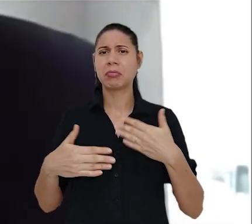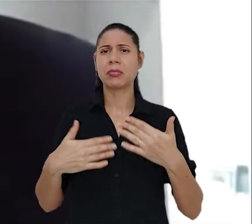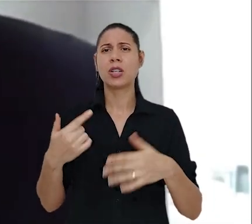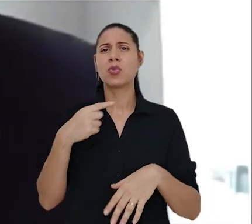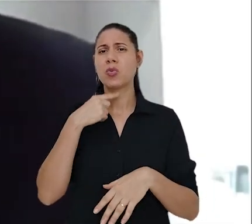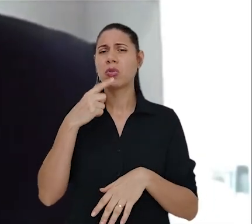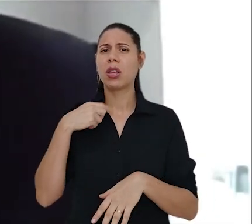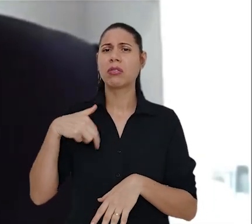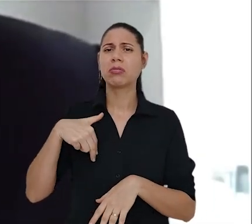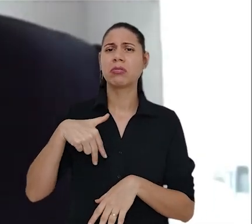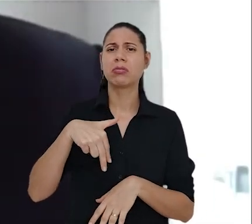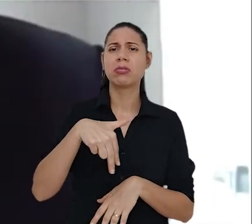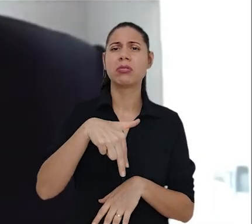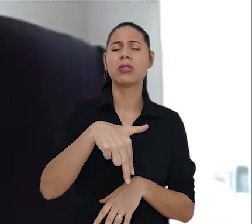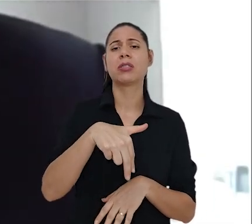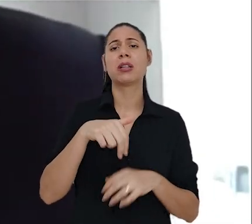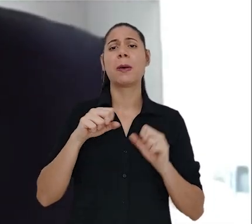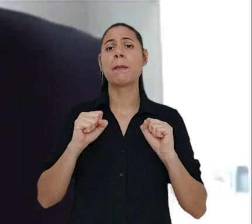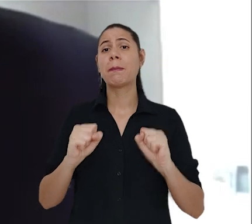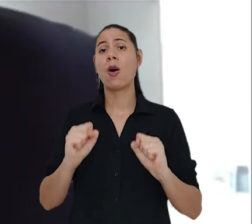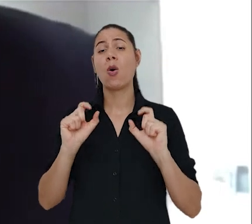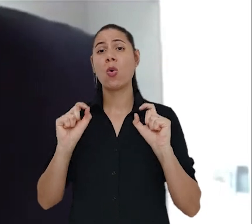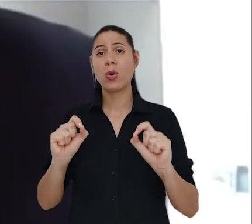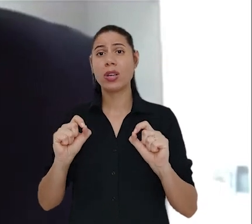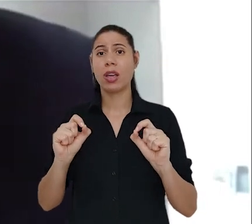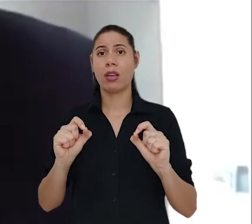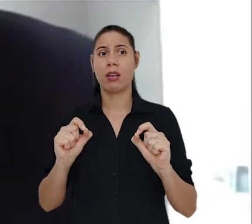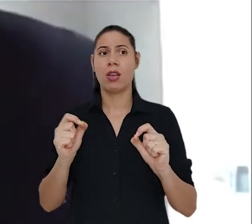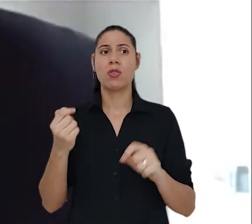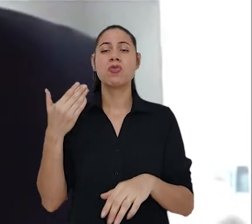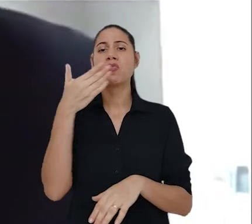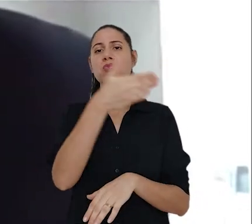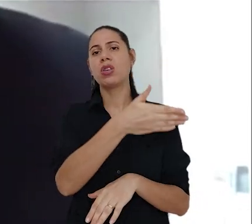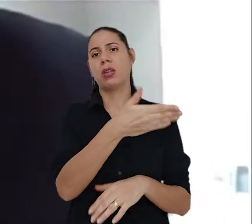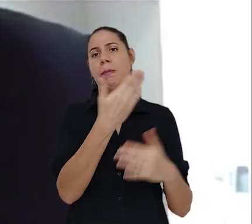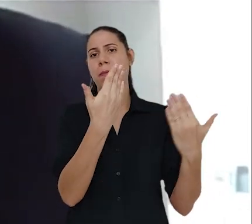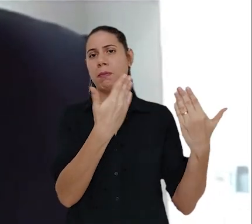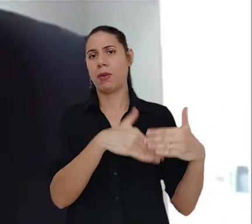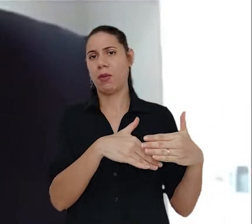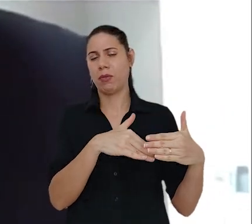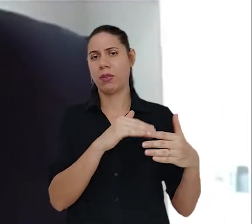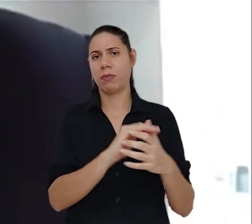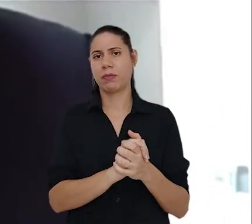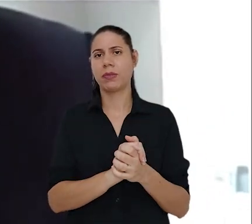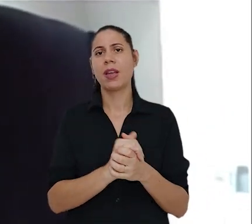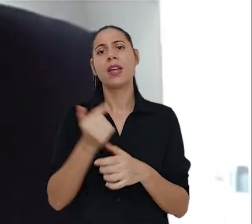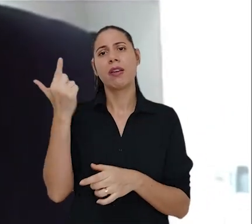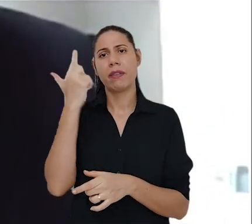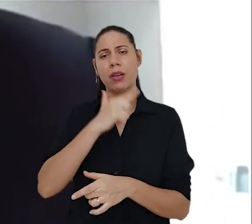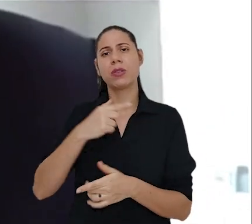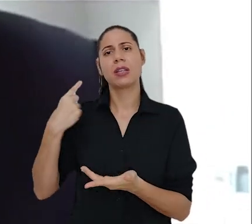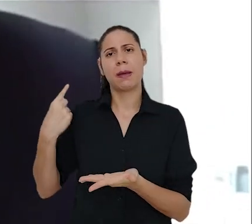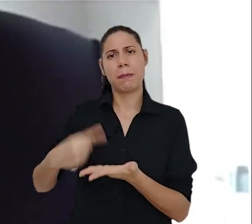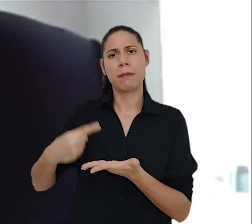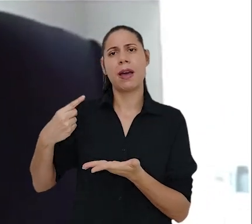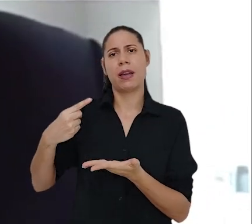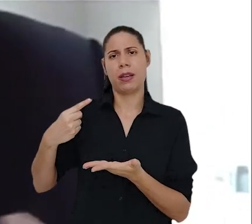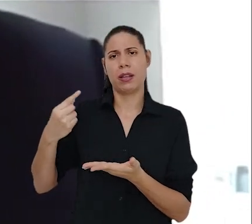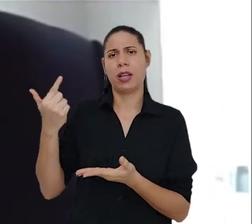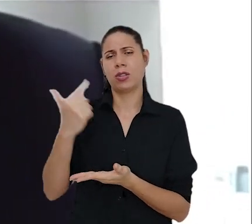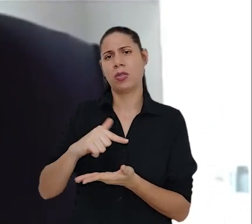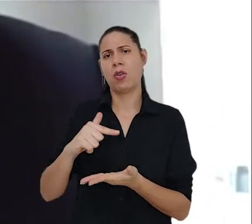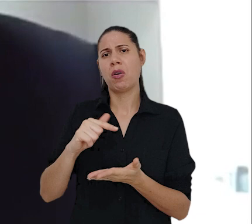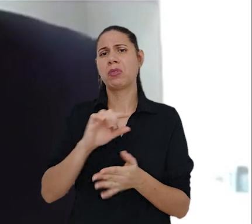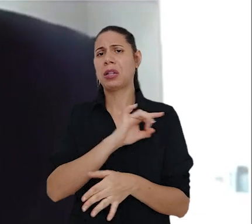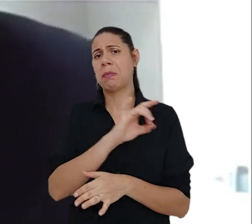a um lugar, pode impedir de comparecer a uma prova. E ela será remarcada dentro do programa